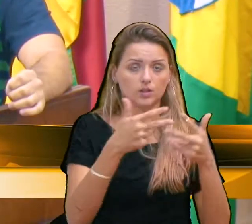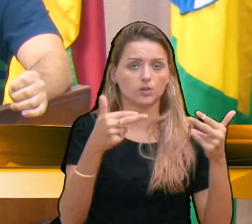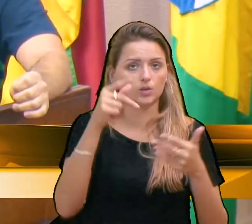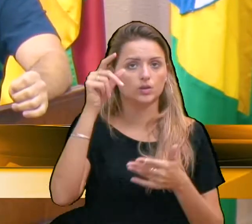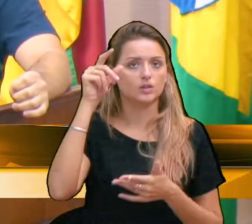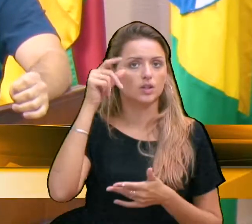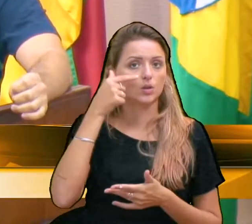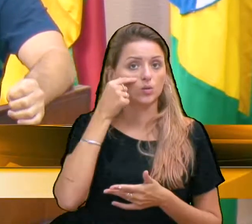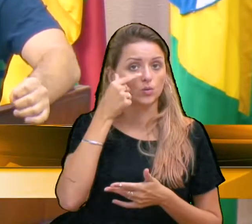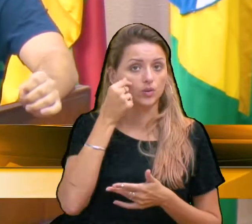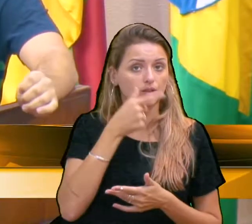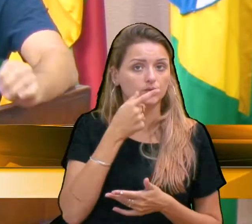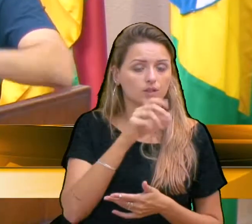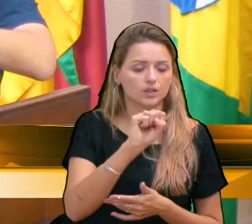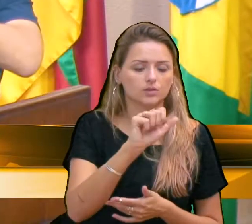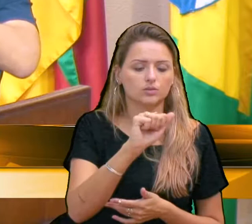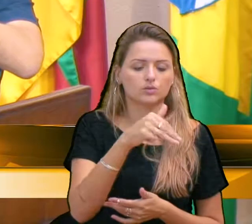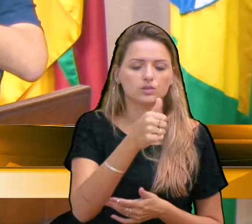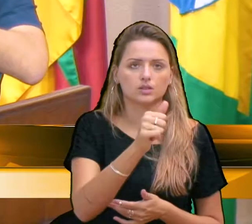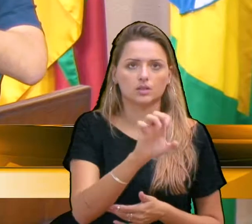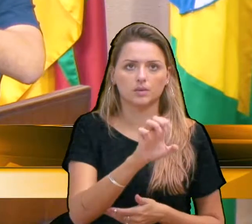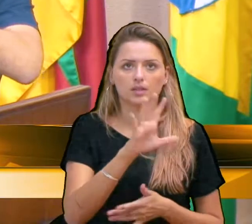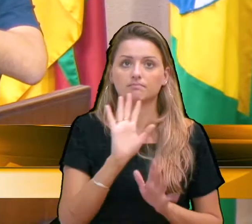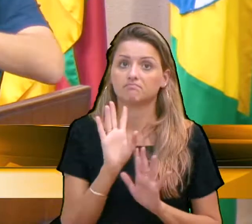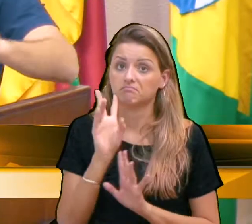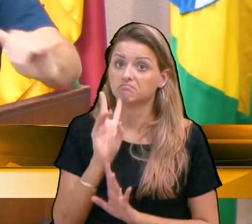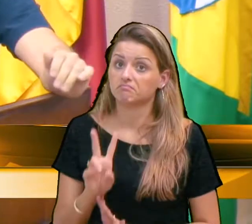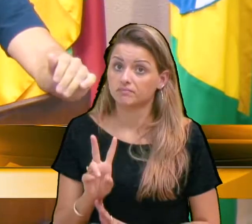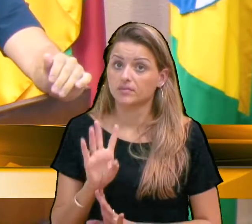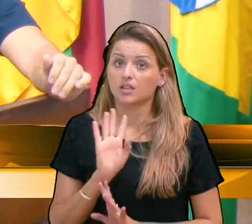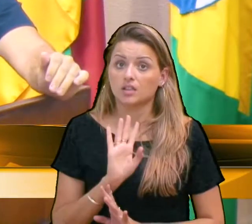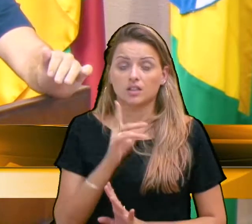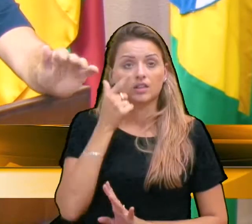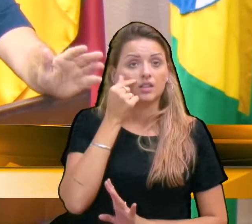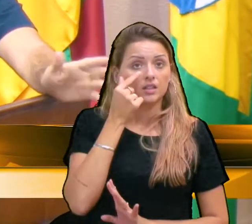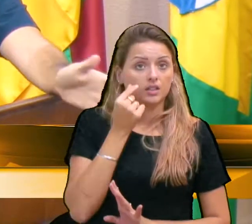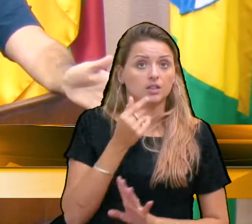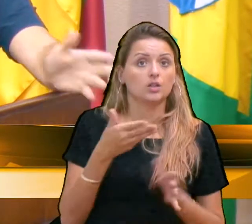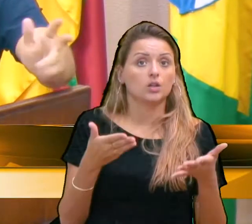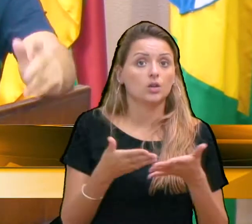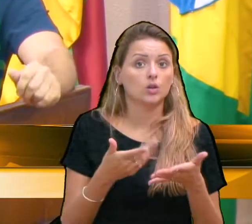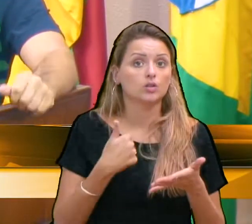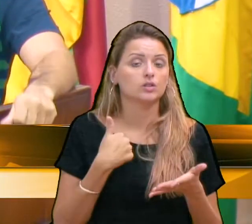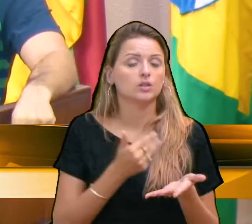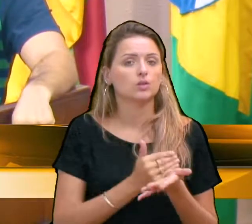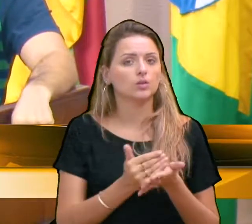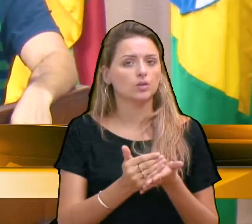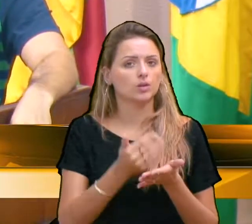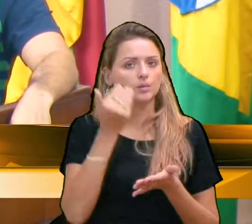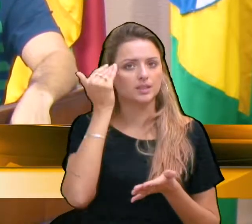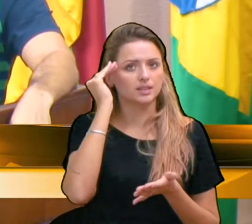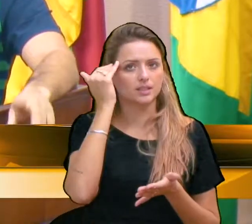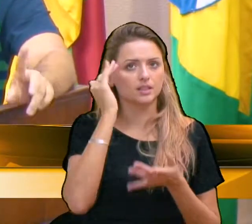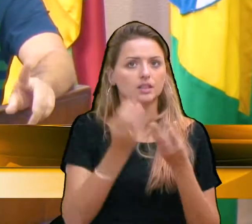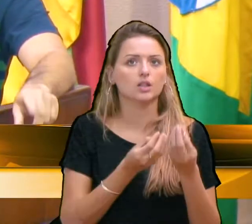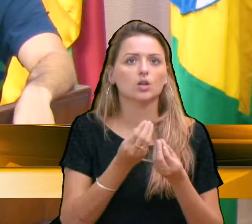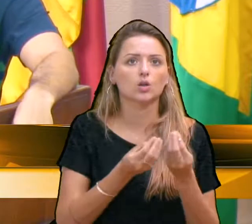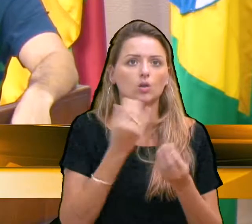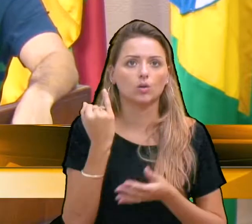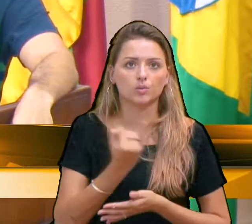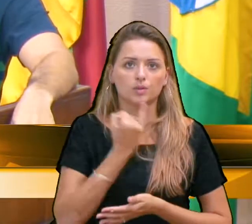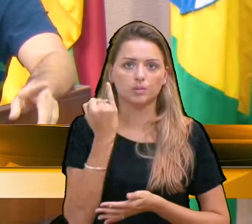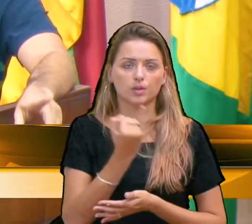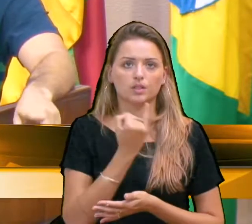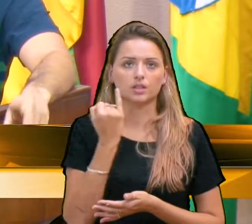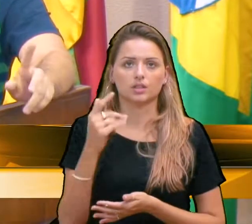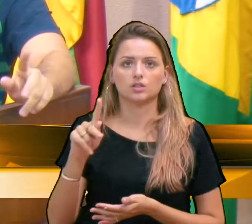do Samai, olha, vereador Frisso, hoje eu passei a entender a importância da tal Pajero, que a